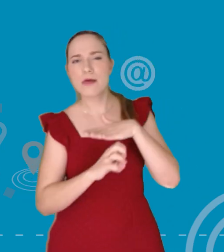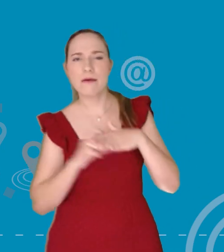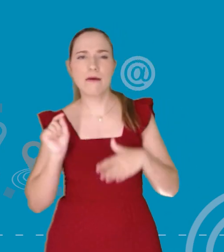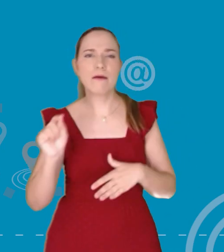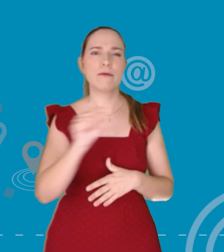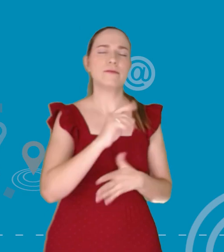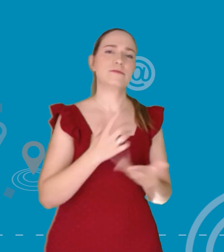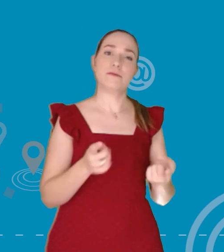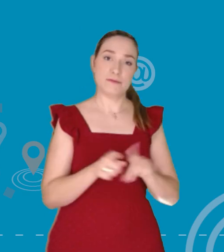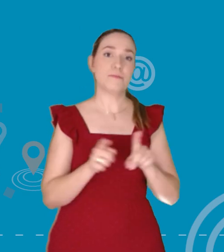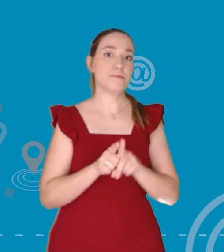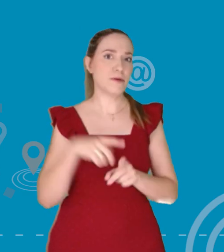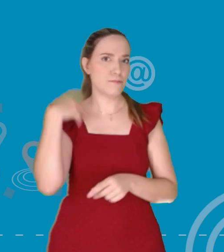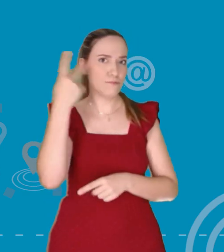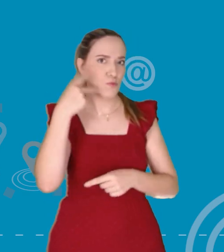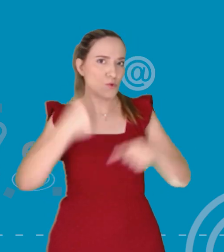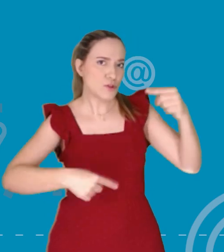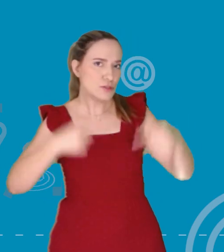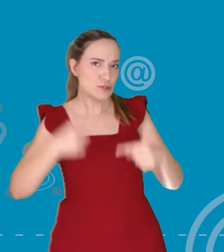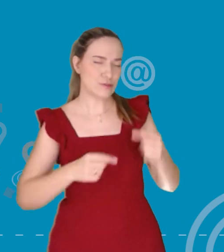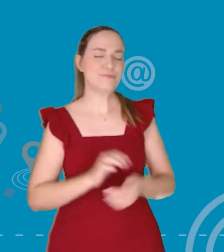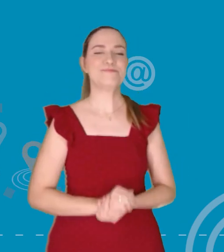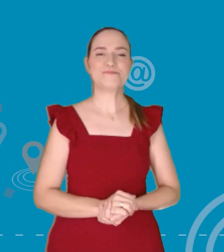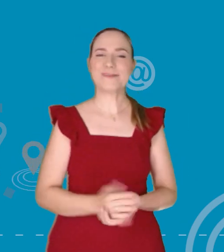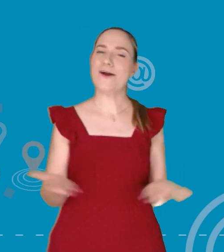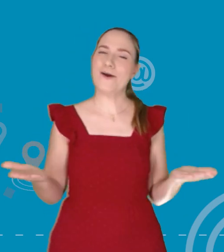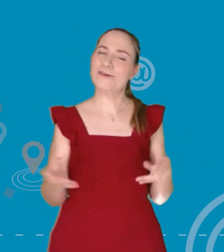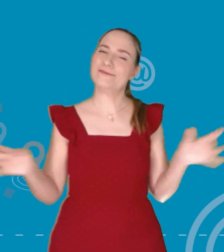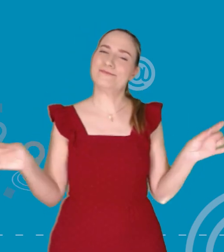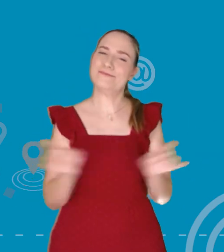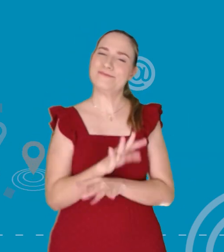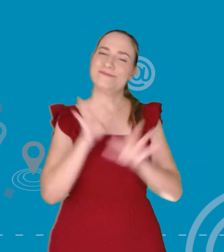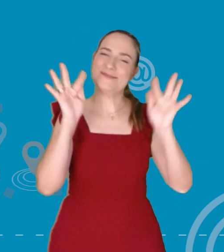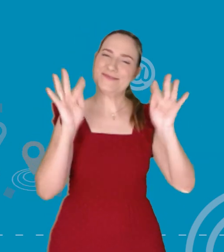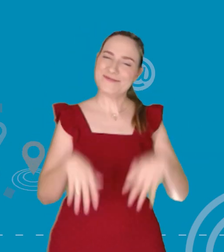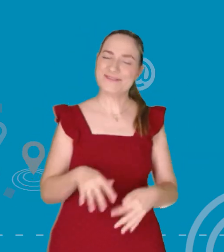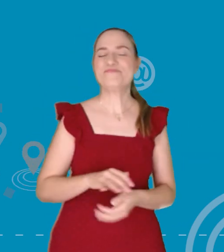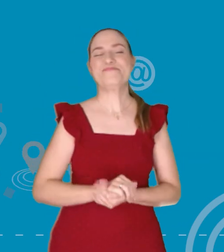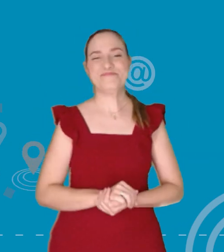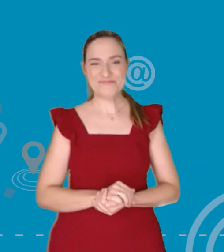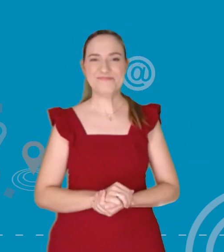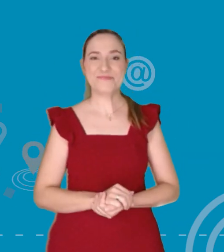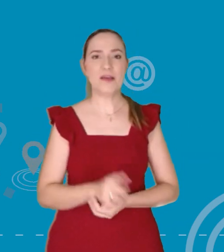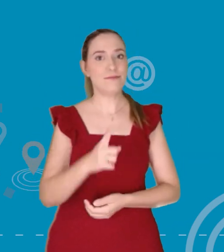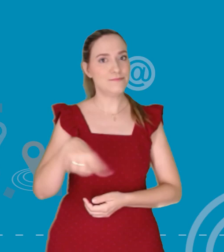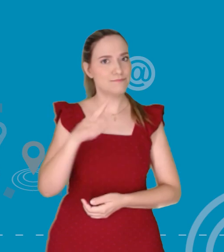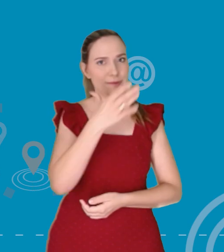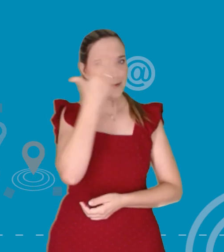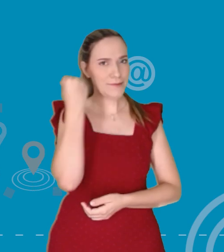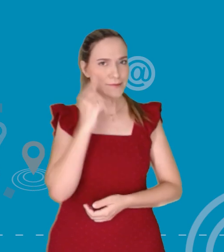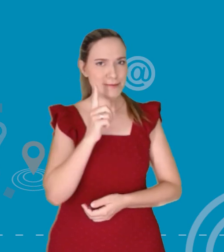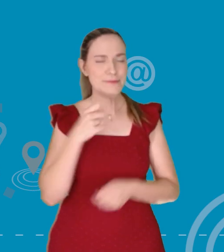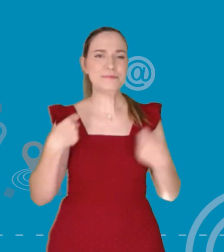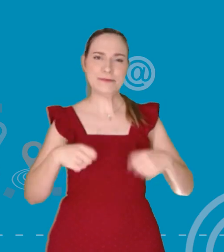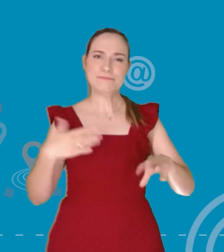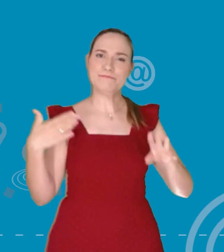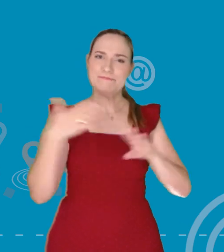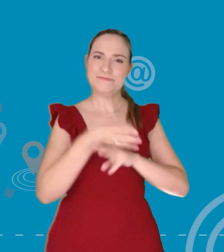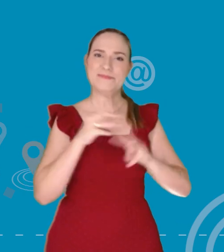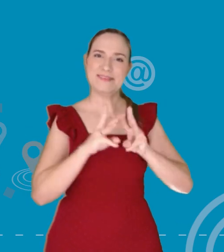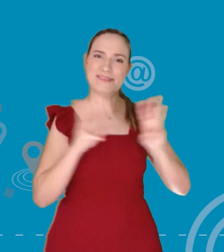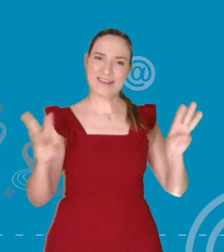ou na política. E por hoje é só, pessoal. não deixe de visitar a playlist